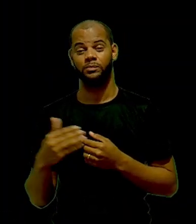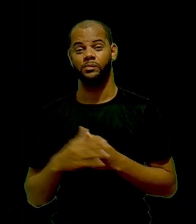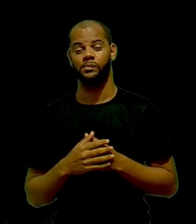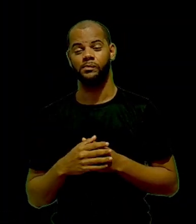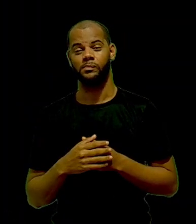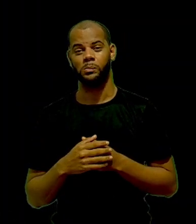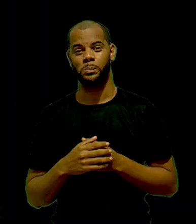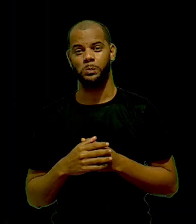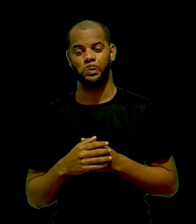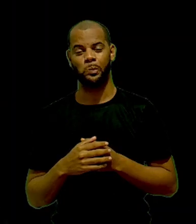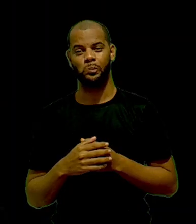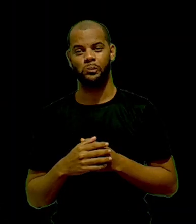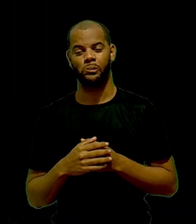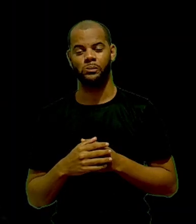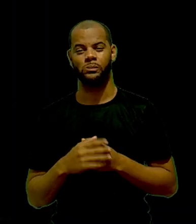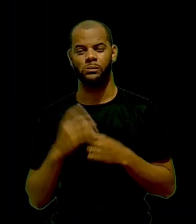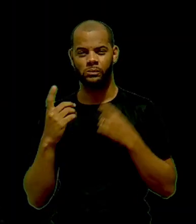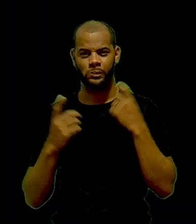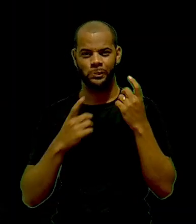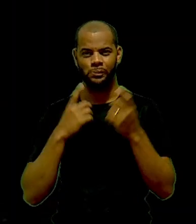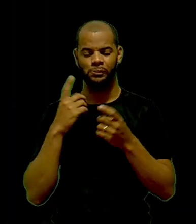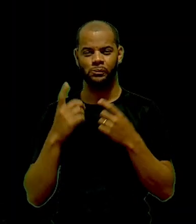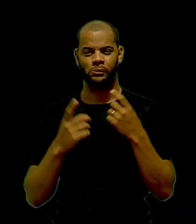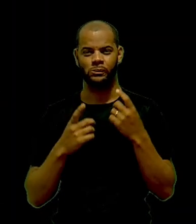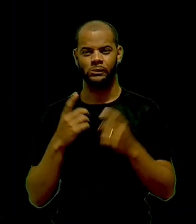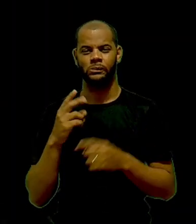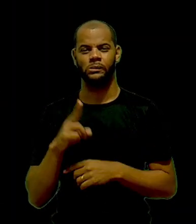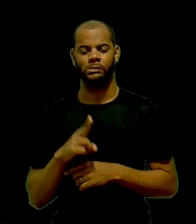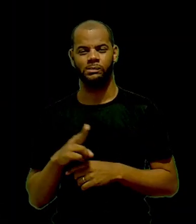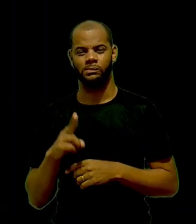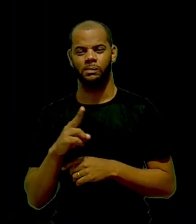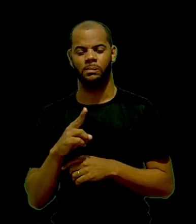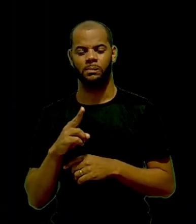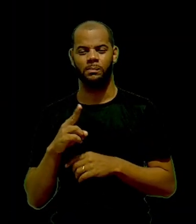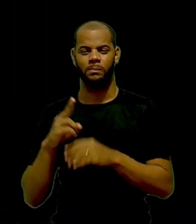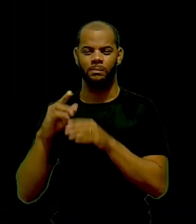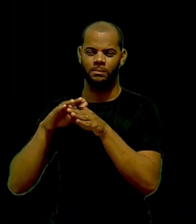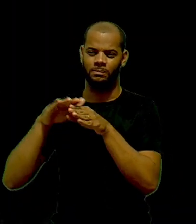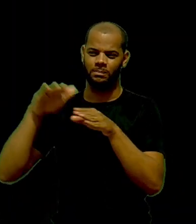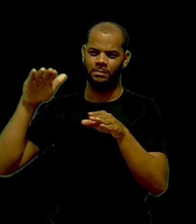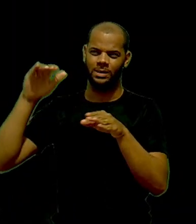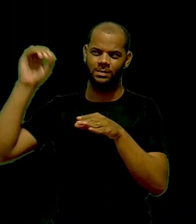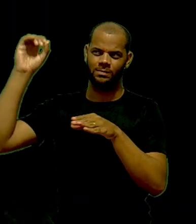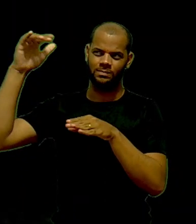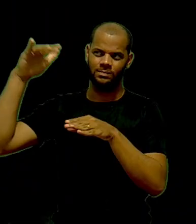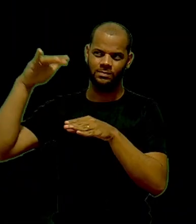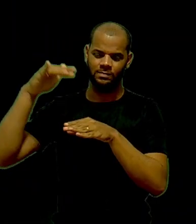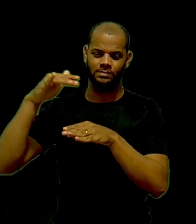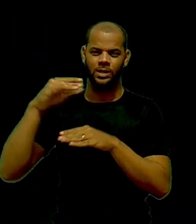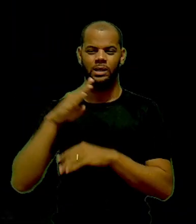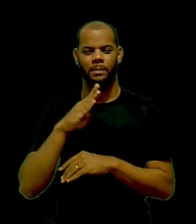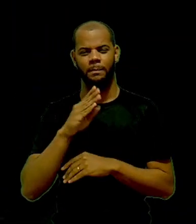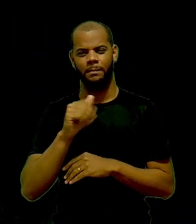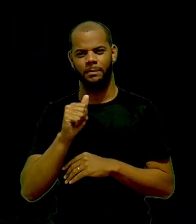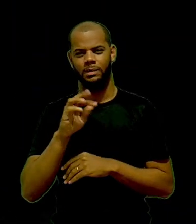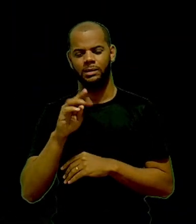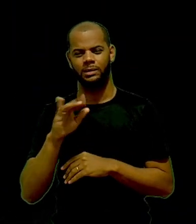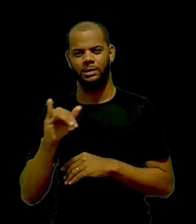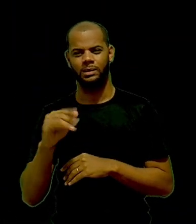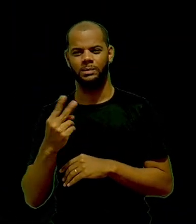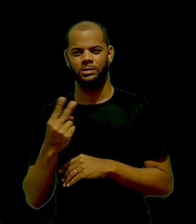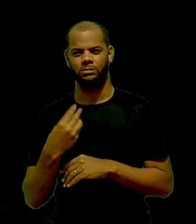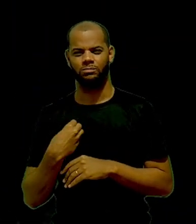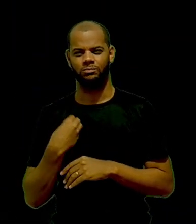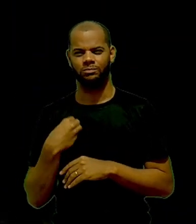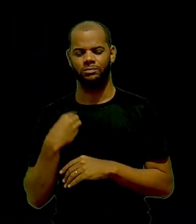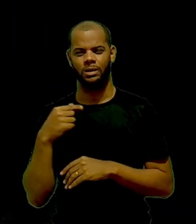esse setor se preocupa muito em utilizar o painel fotovoltaico e a bateria numa segunda vida. Nós temos